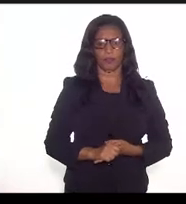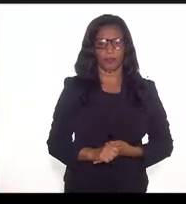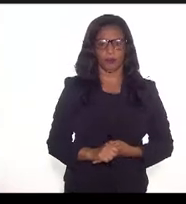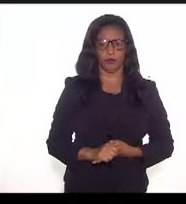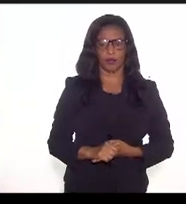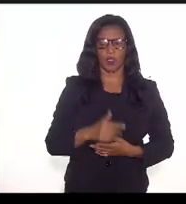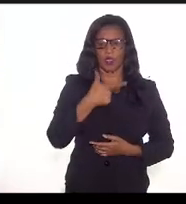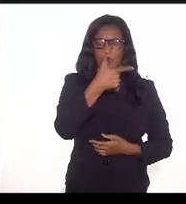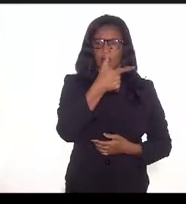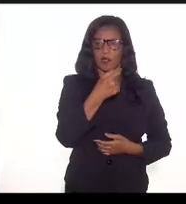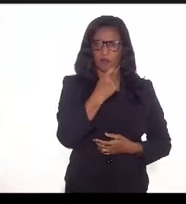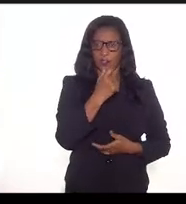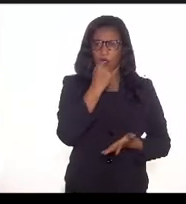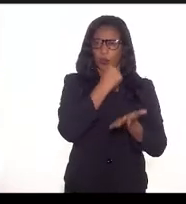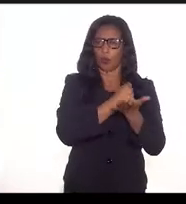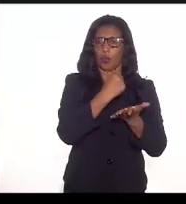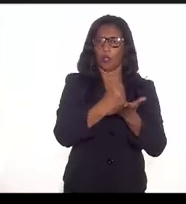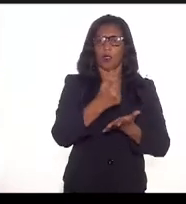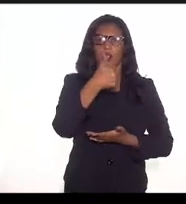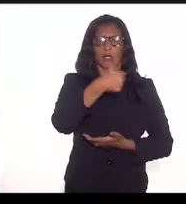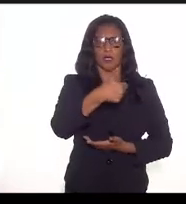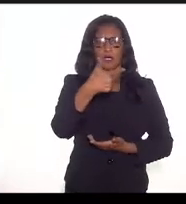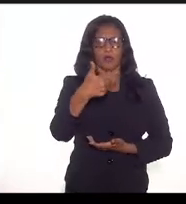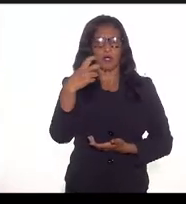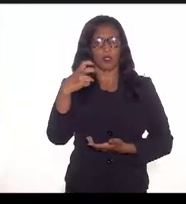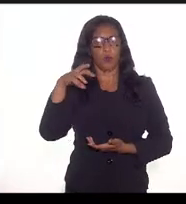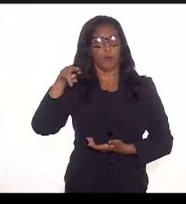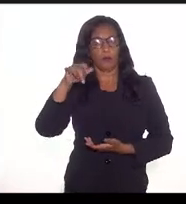R$ 118.313.493. Em 2020, houve contratação de